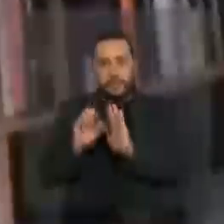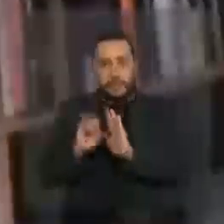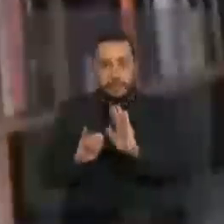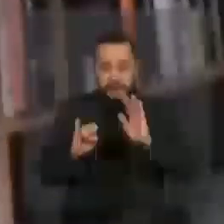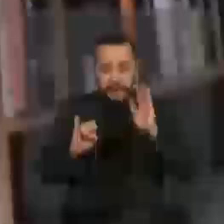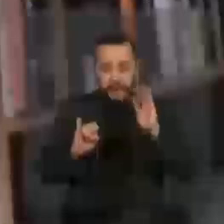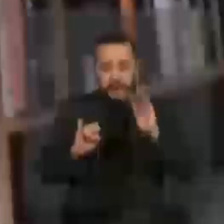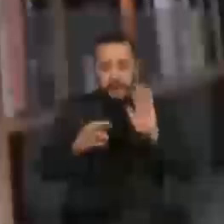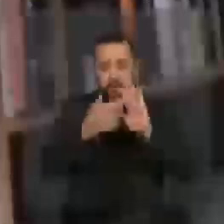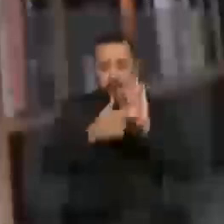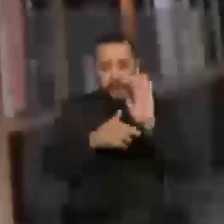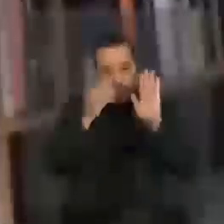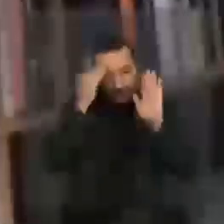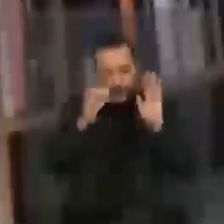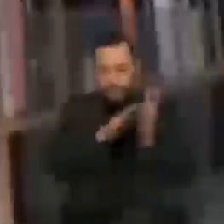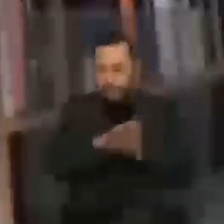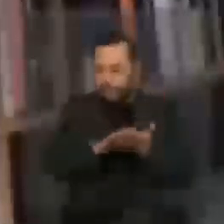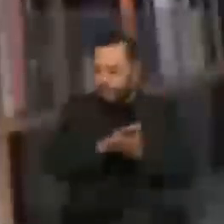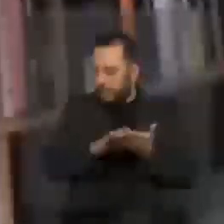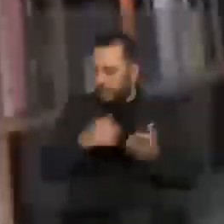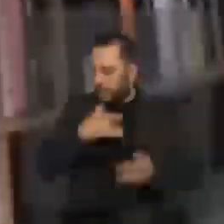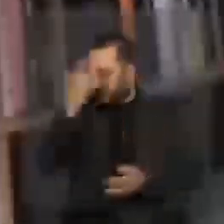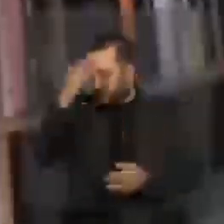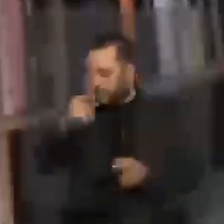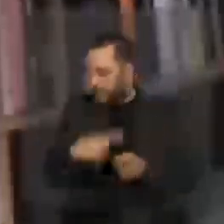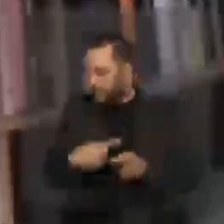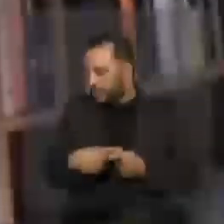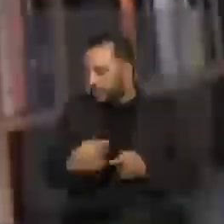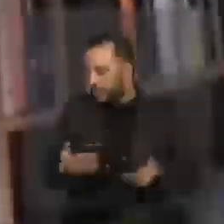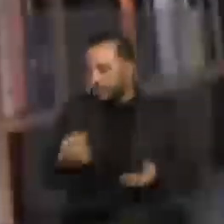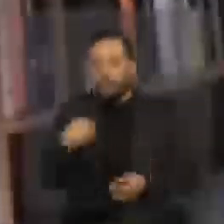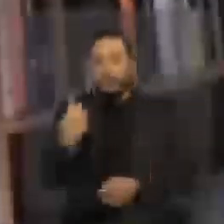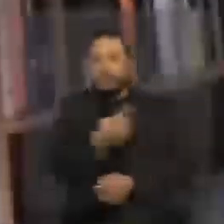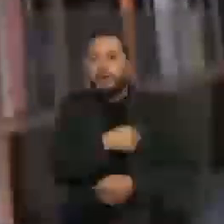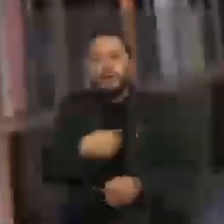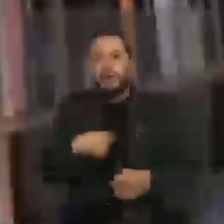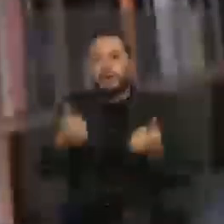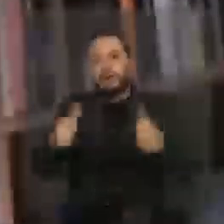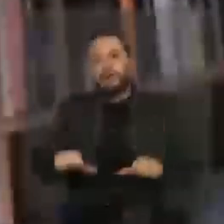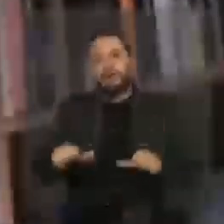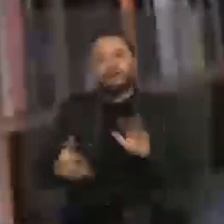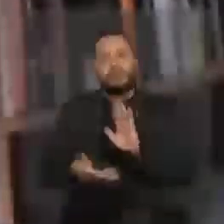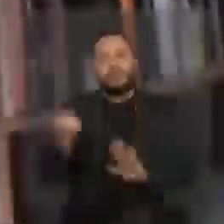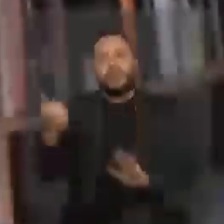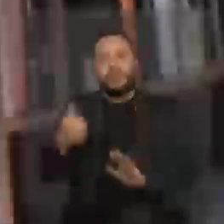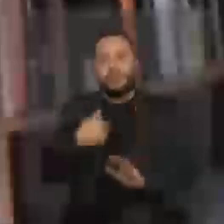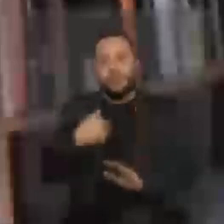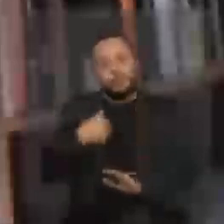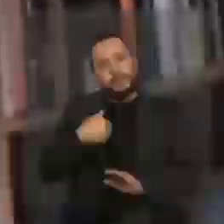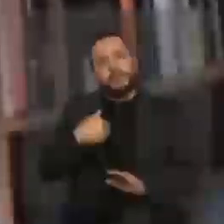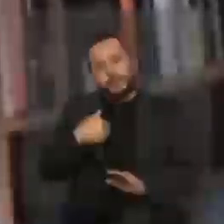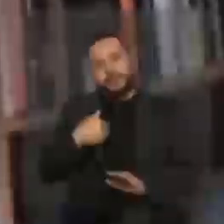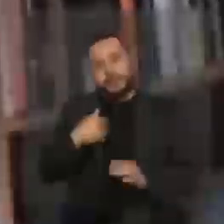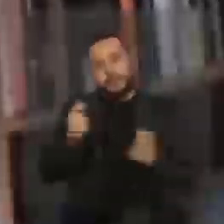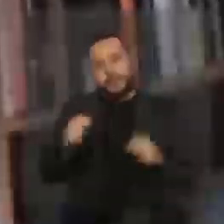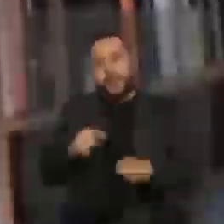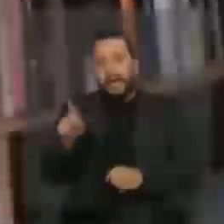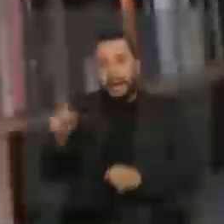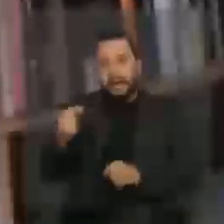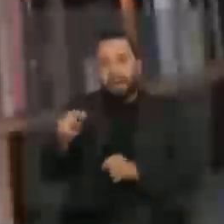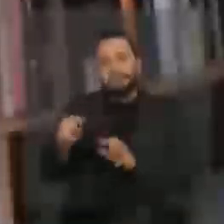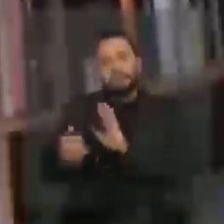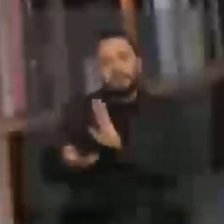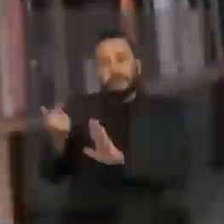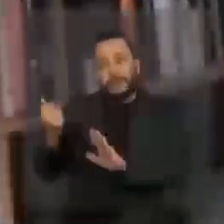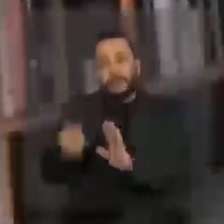do contrato e assim por diante, eu não sei por que a gente revogaria esse parágrafo também. Podia revogar, então, só aquele em que a gente